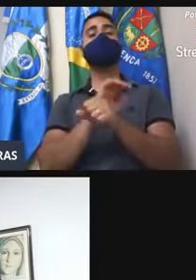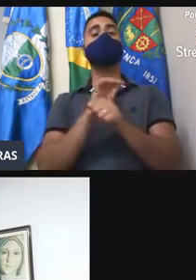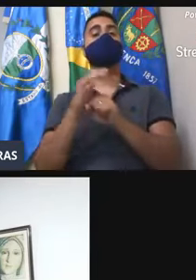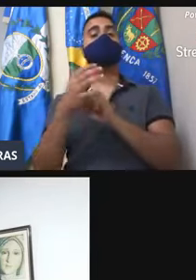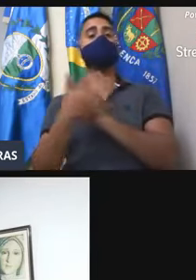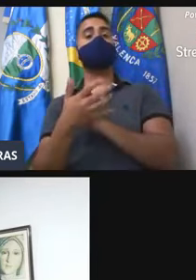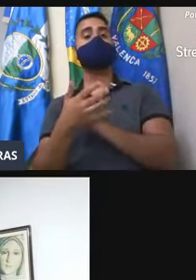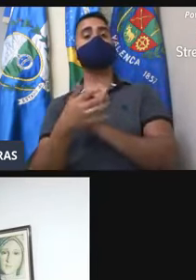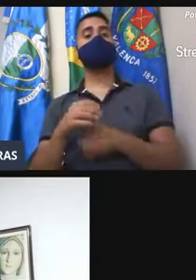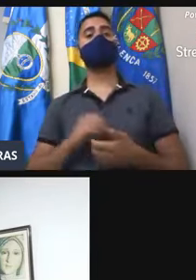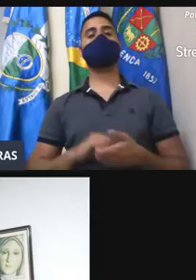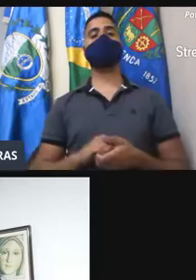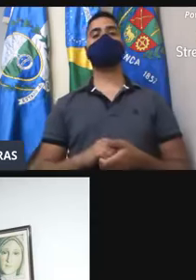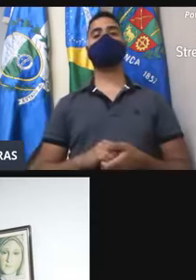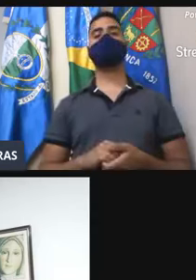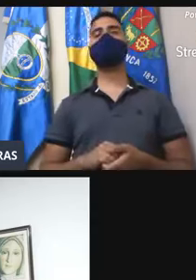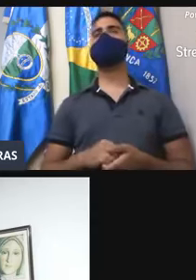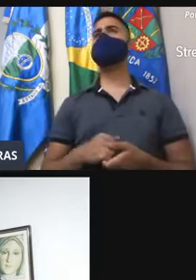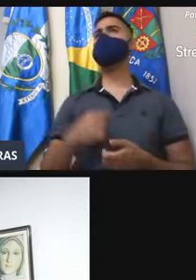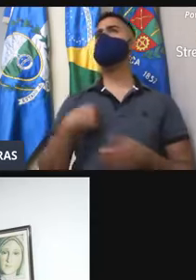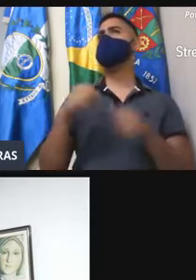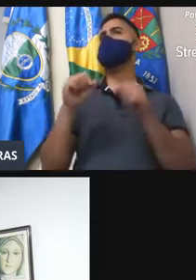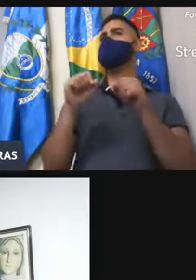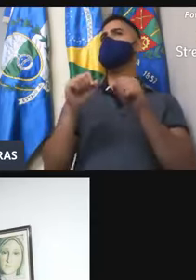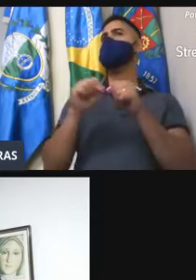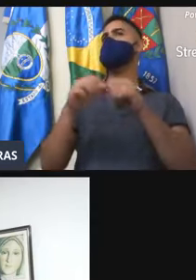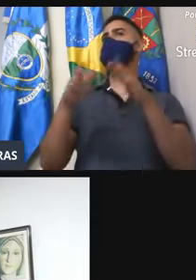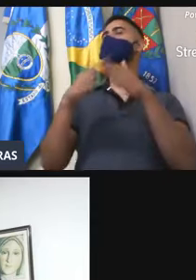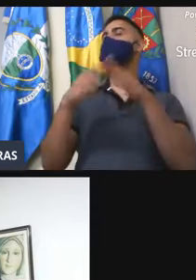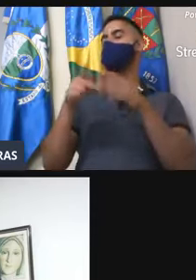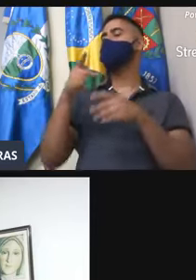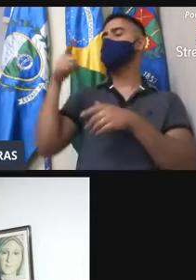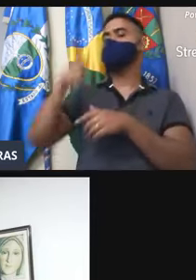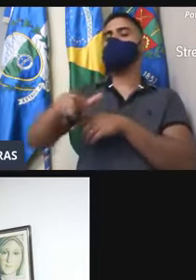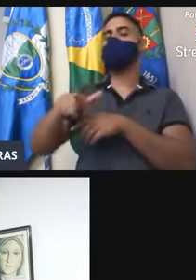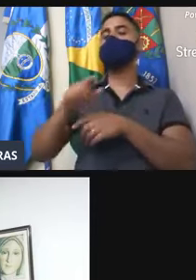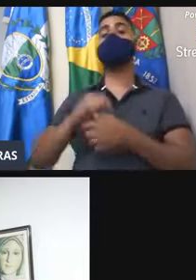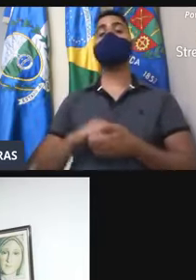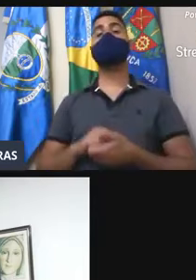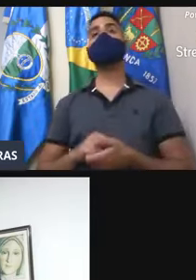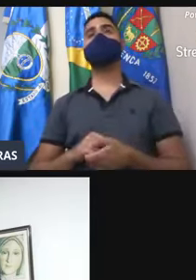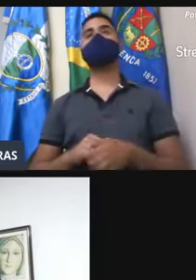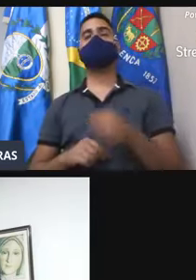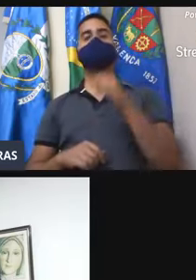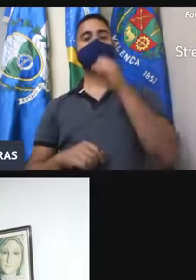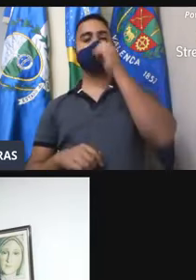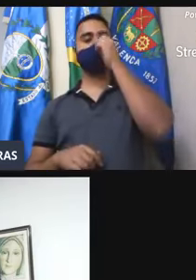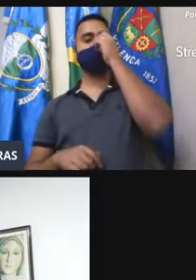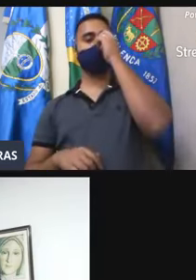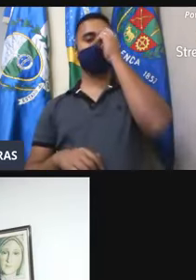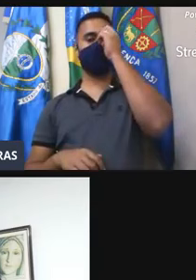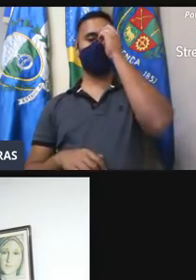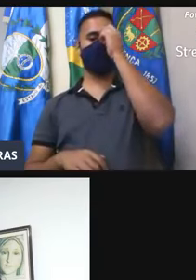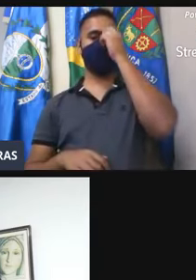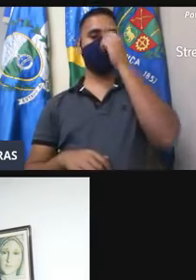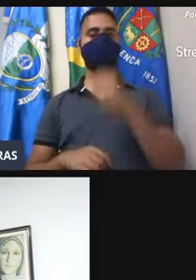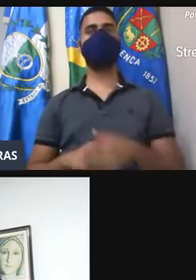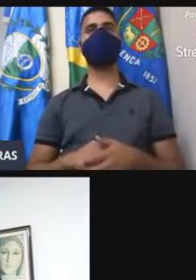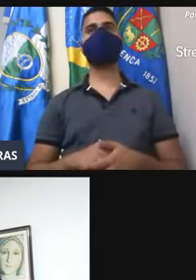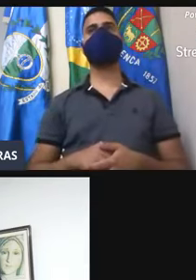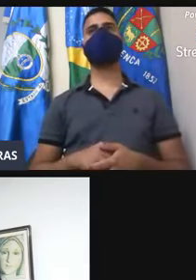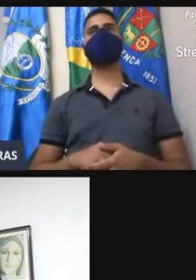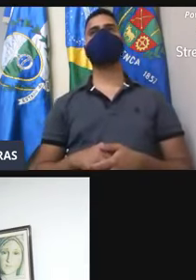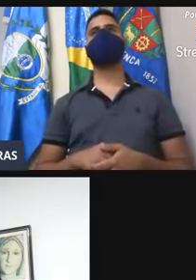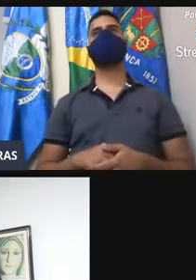E eu aquela solicitação que a gente fez, agora eu vou formalizar aqui, né, que até para dar uma condição melhor